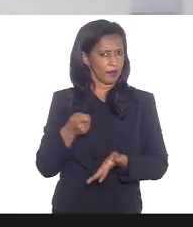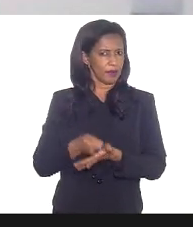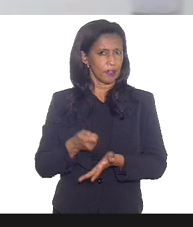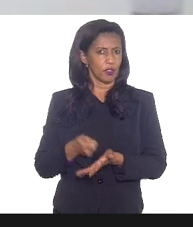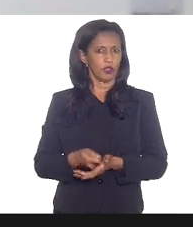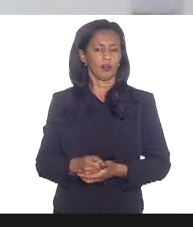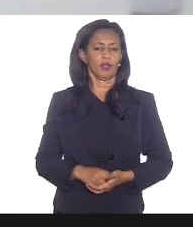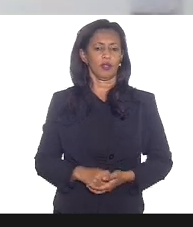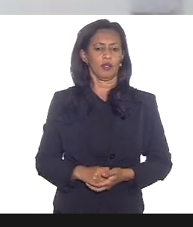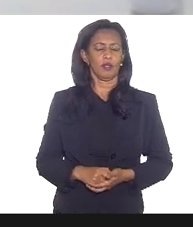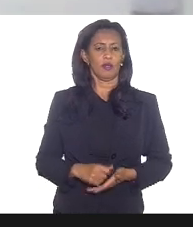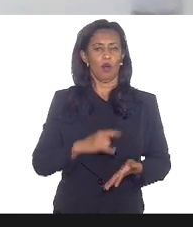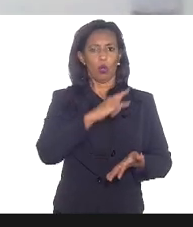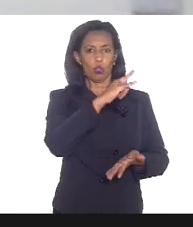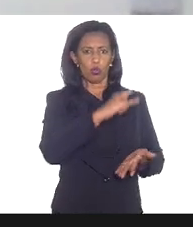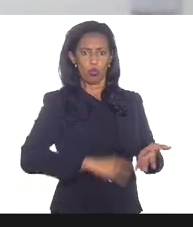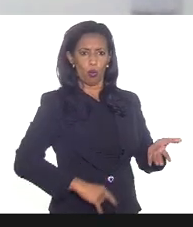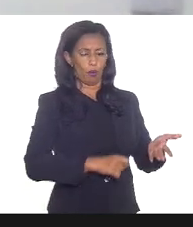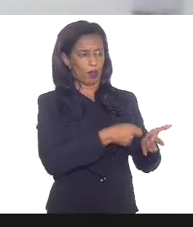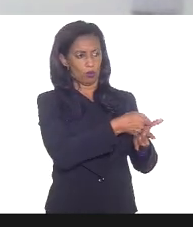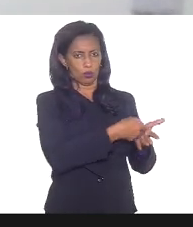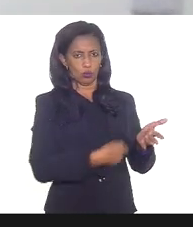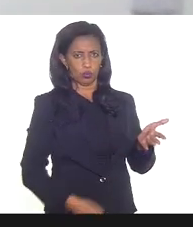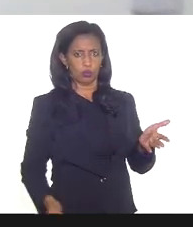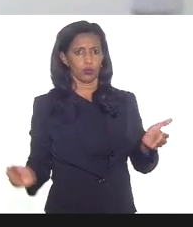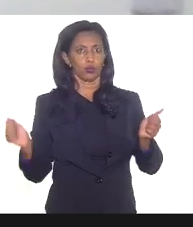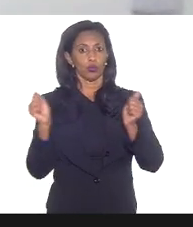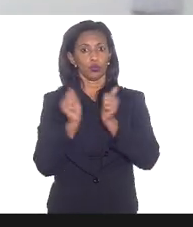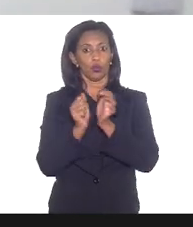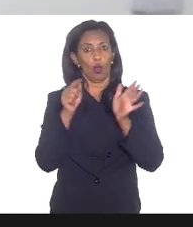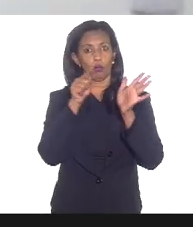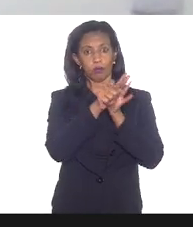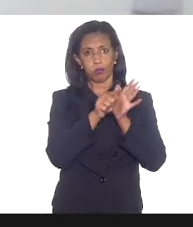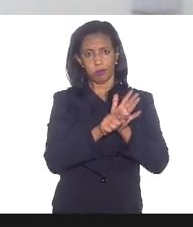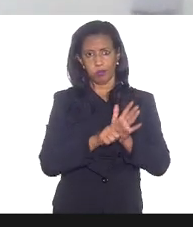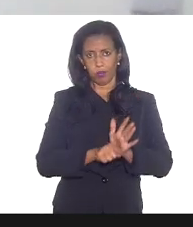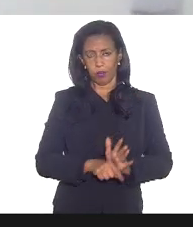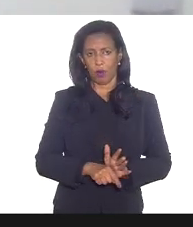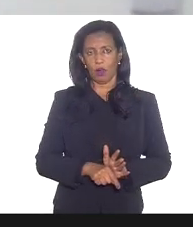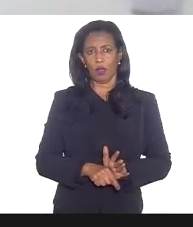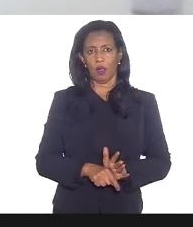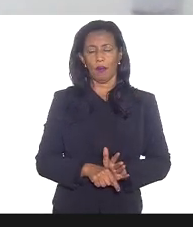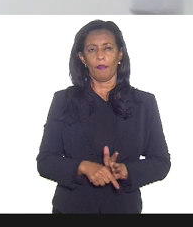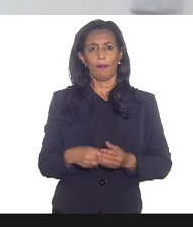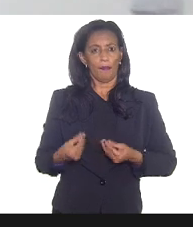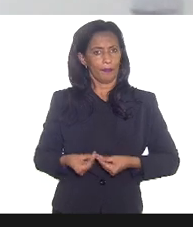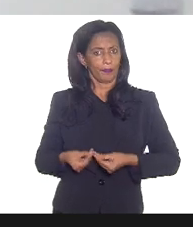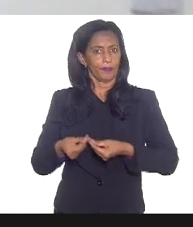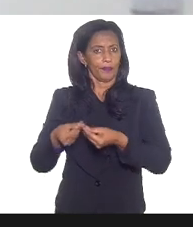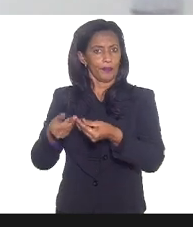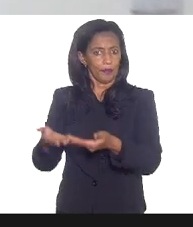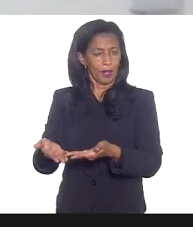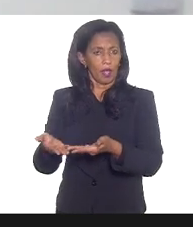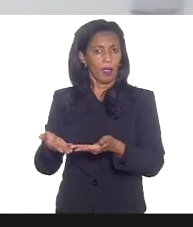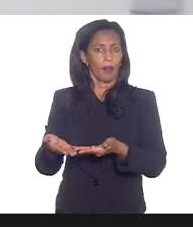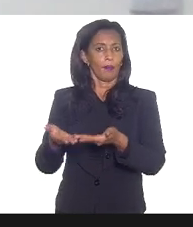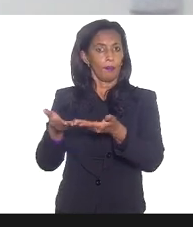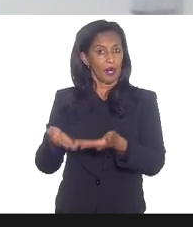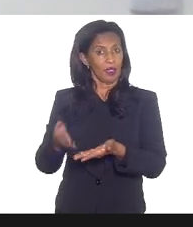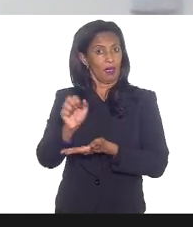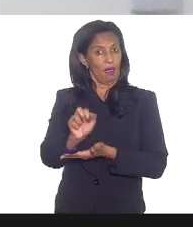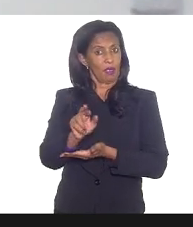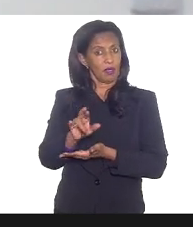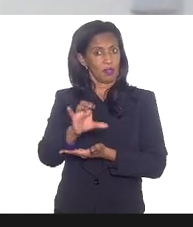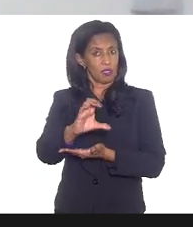tese, vai encaminhar um documento consolidando o conjunto de questões que apareceram aqui para que a